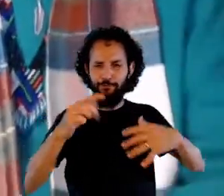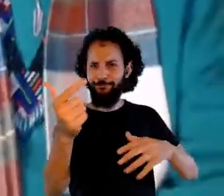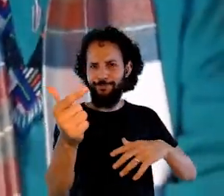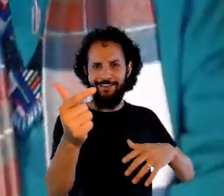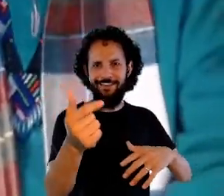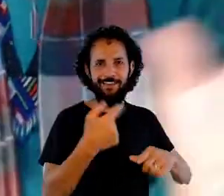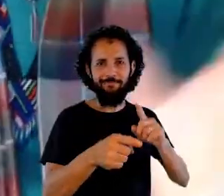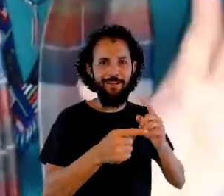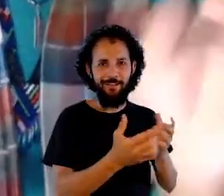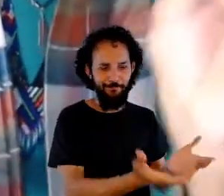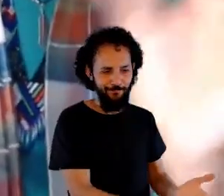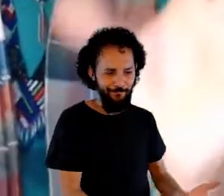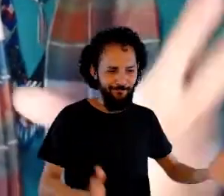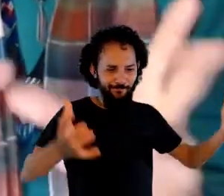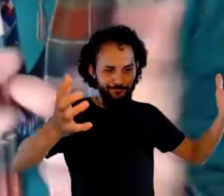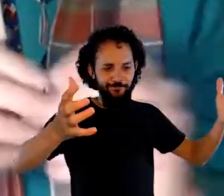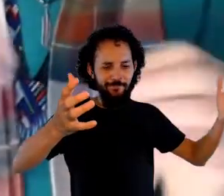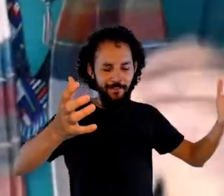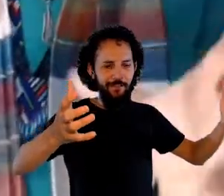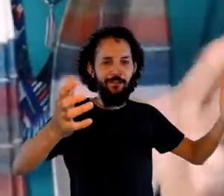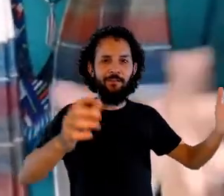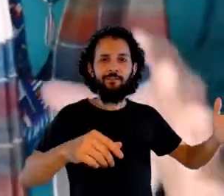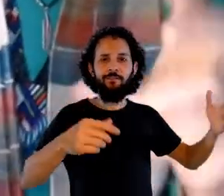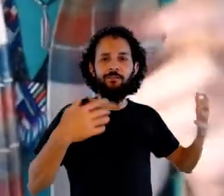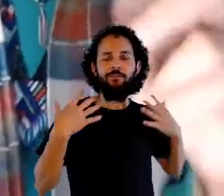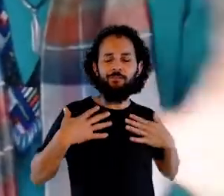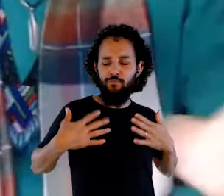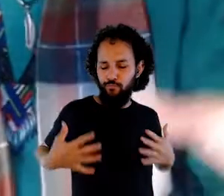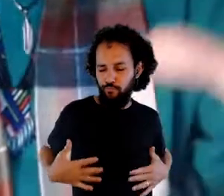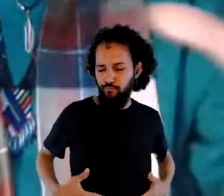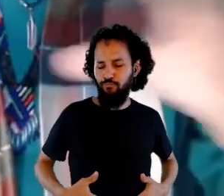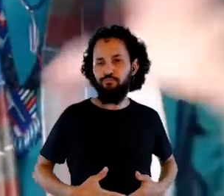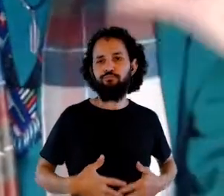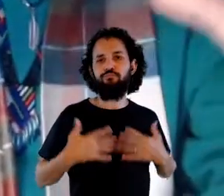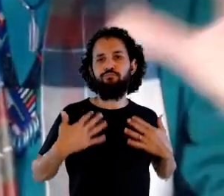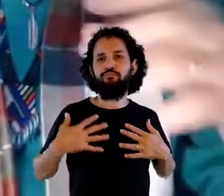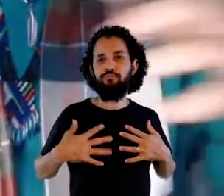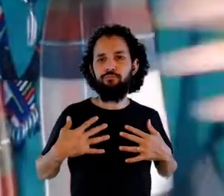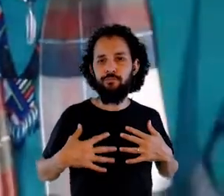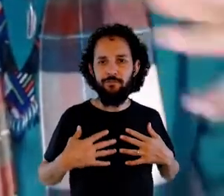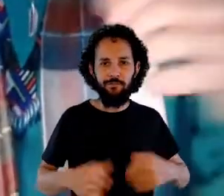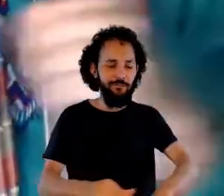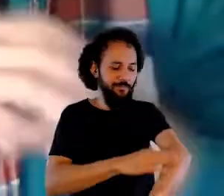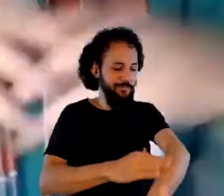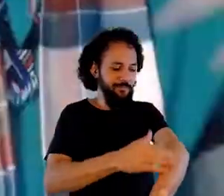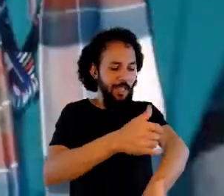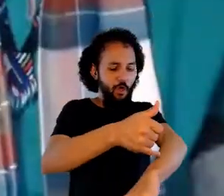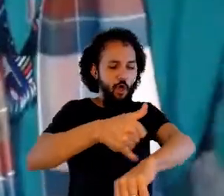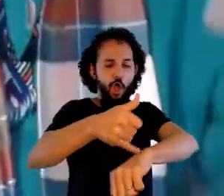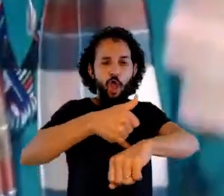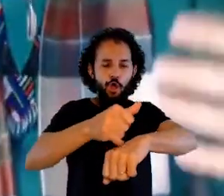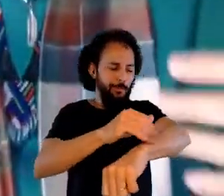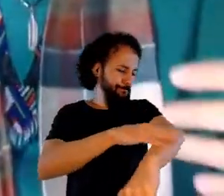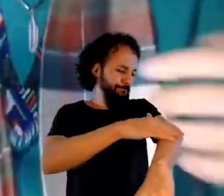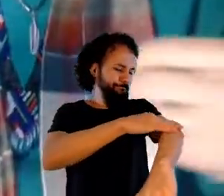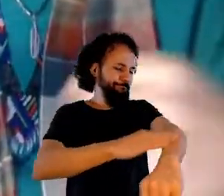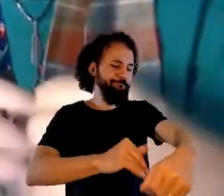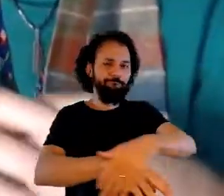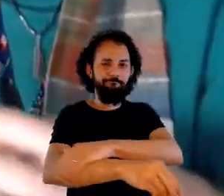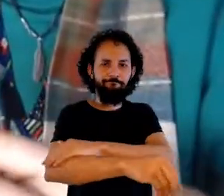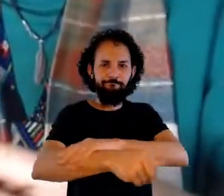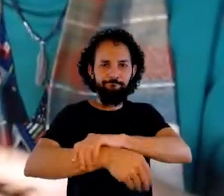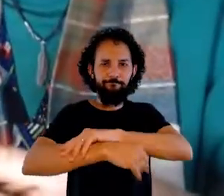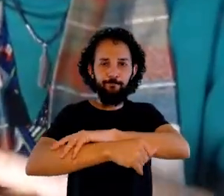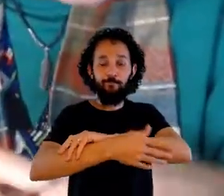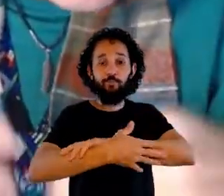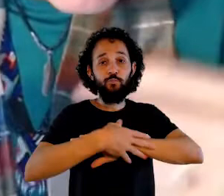mármore, com essências, óleos, aquelas coisas todas. Tá? Deu aquele banho nela,